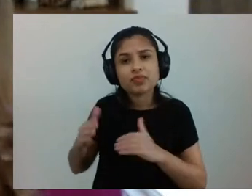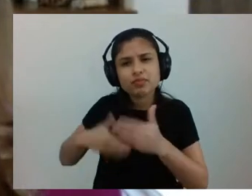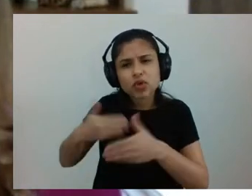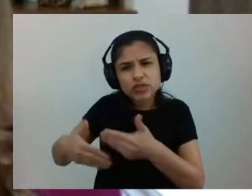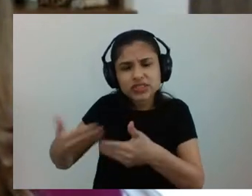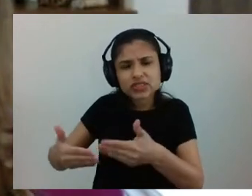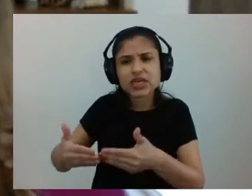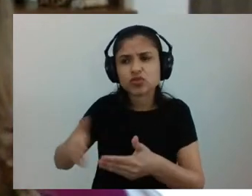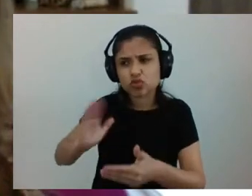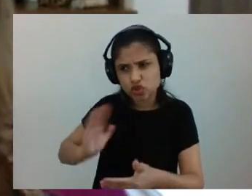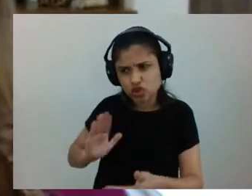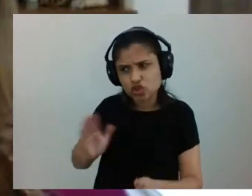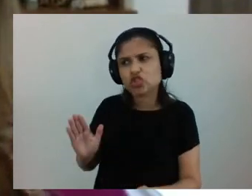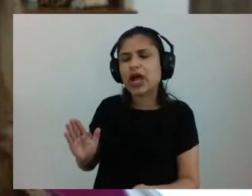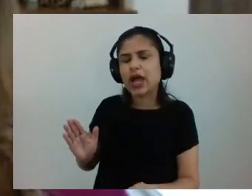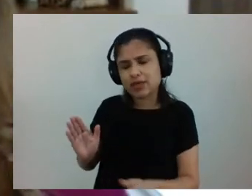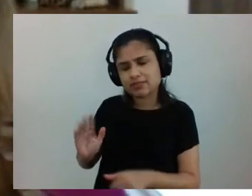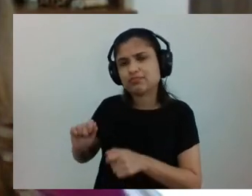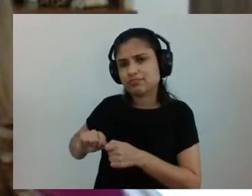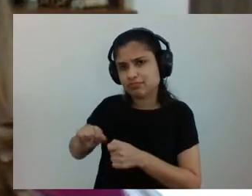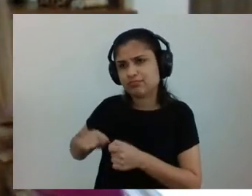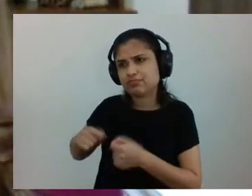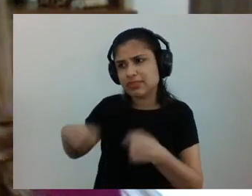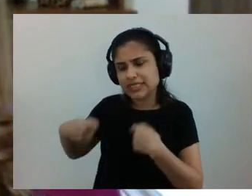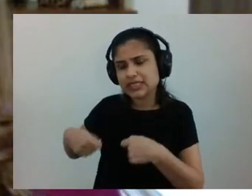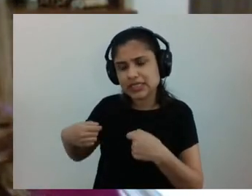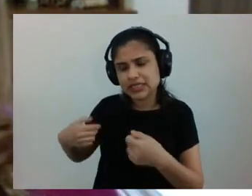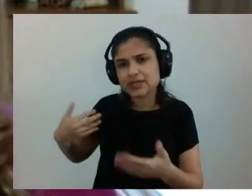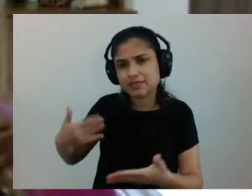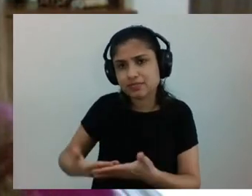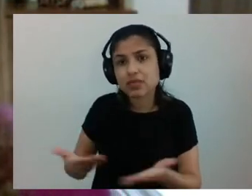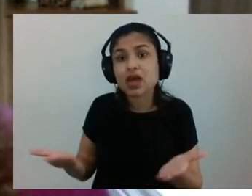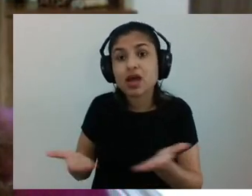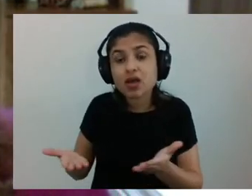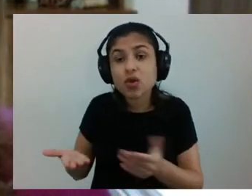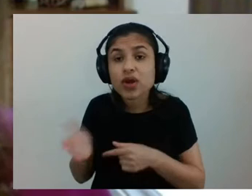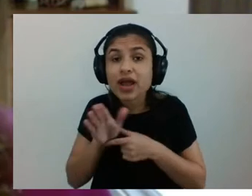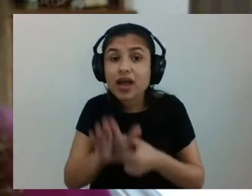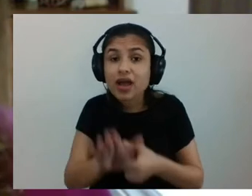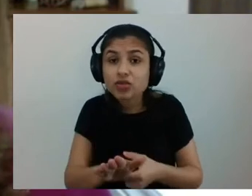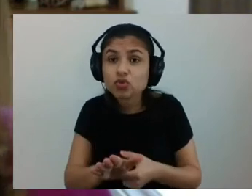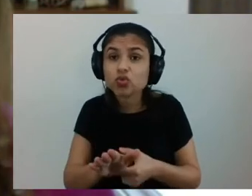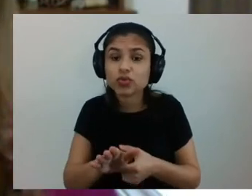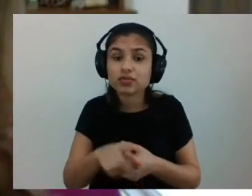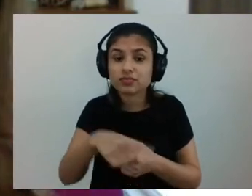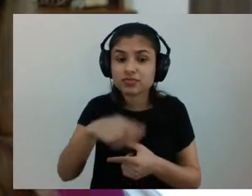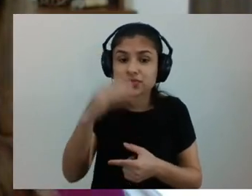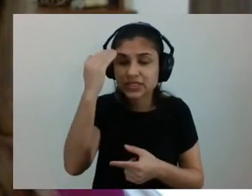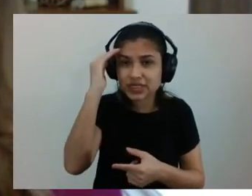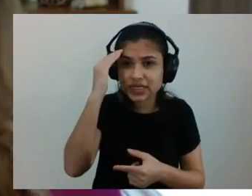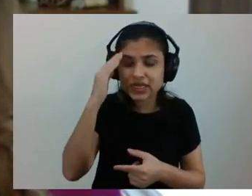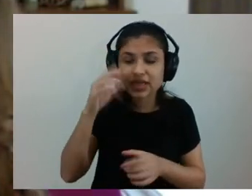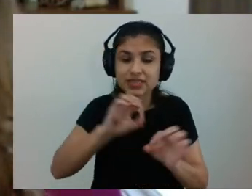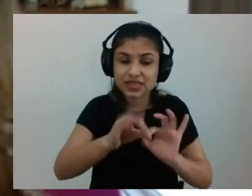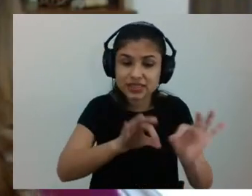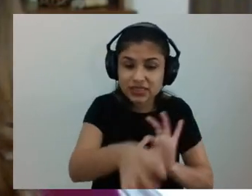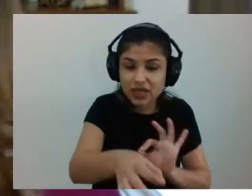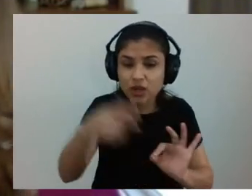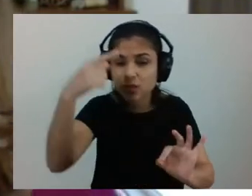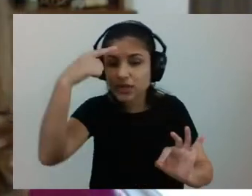sido feito, ele vai ajudar também a situar a extensão com a graduação de